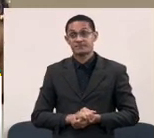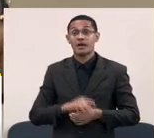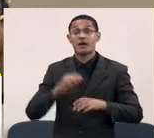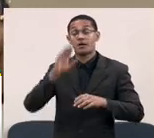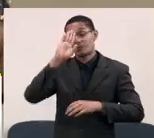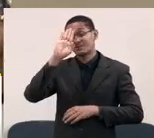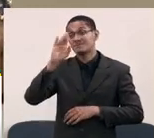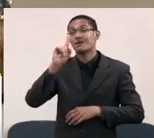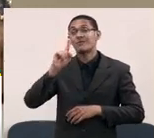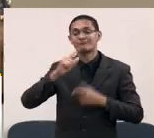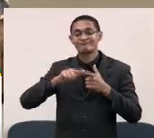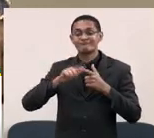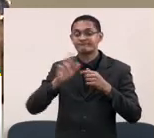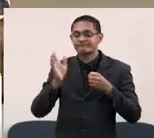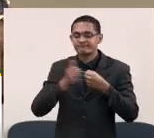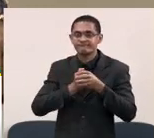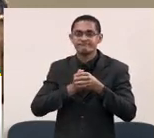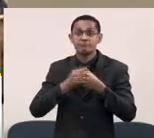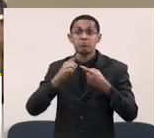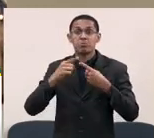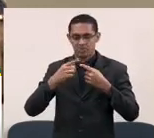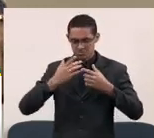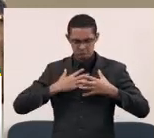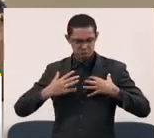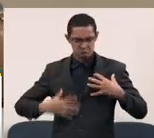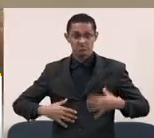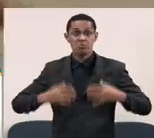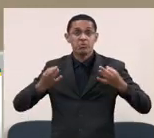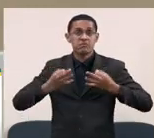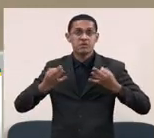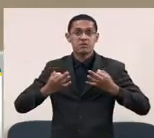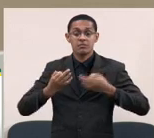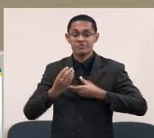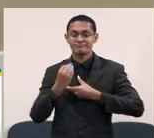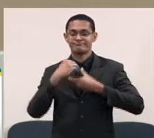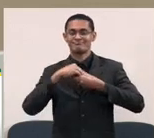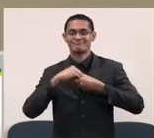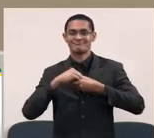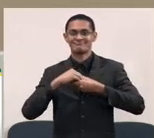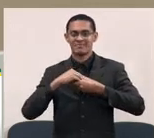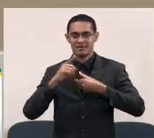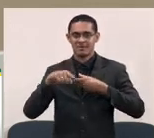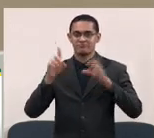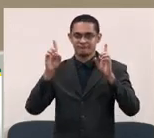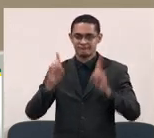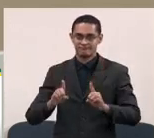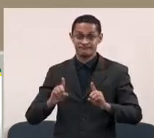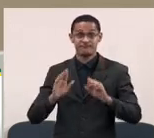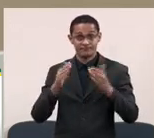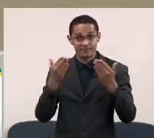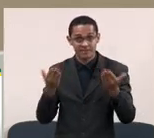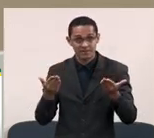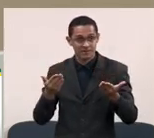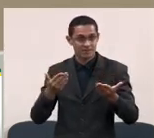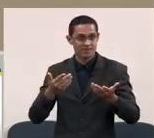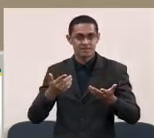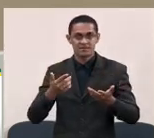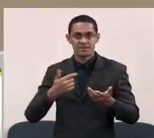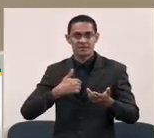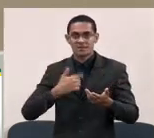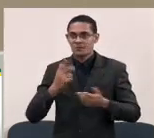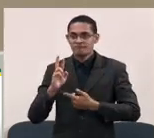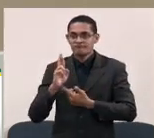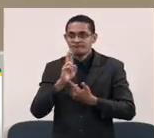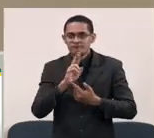oculta, que fisicamente não se percebe. Então, eu quero aqui, em nome dos mais de